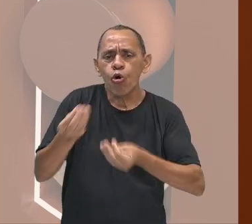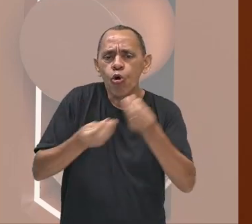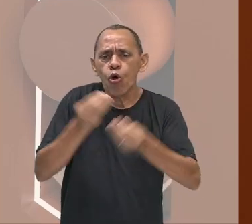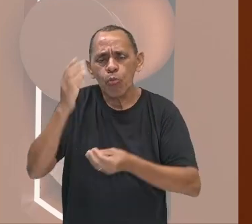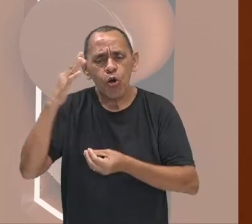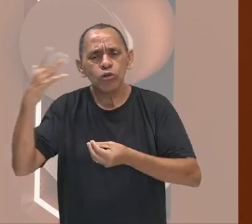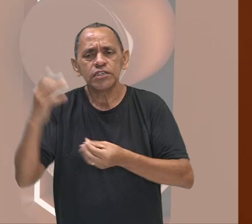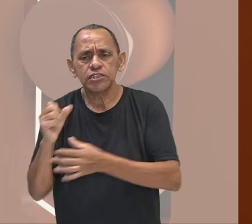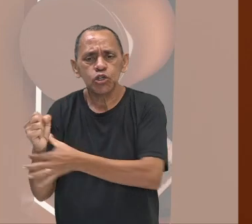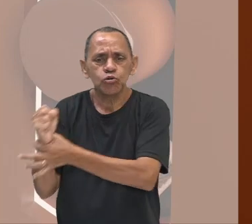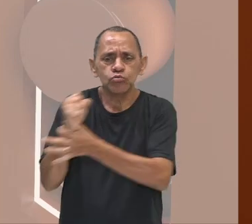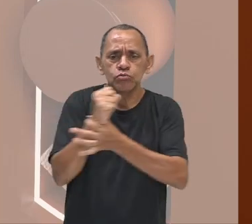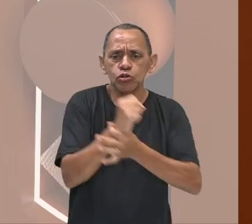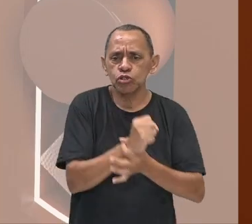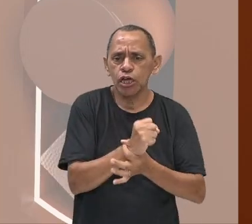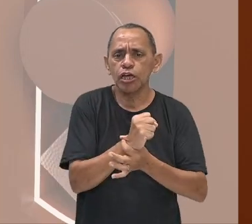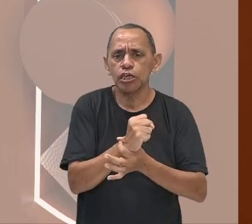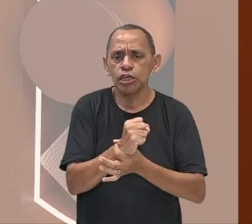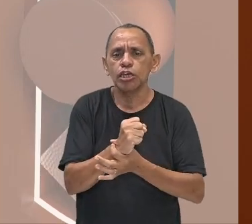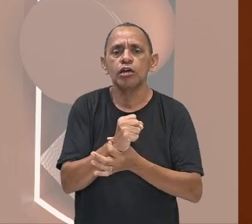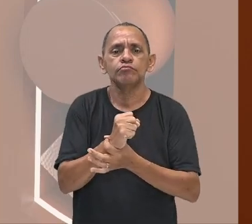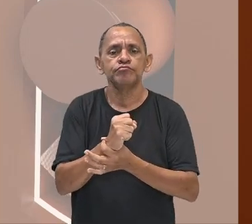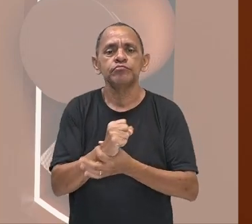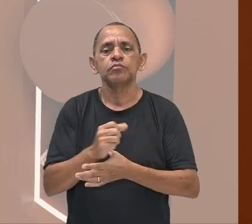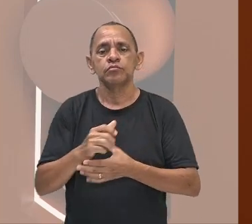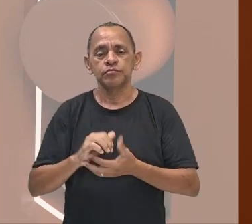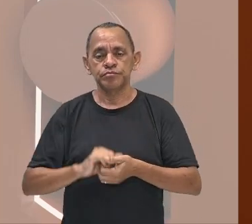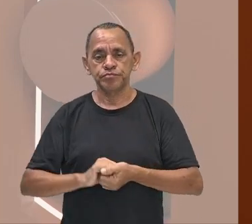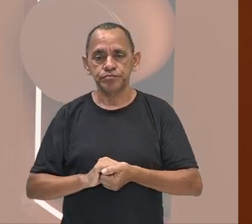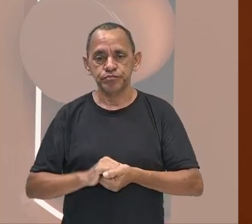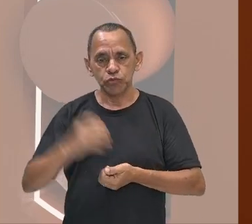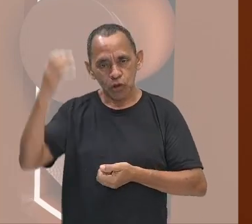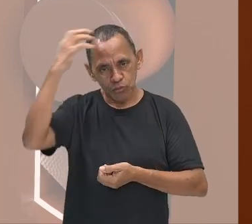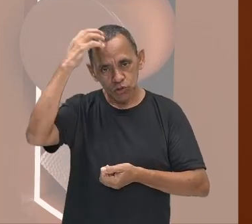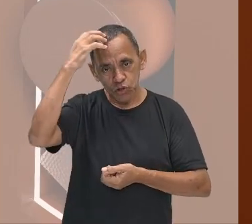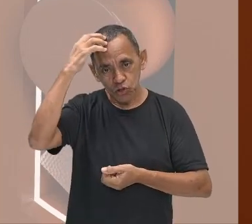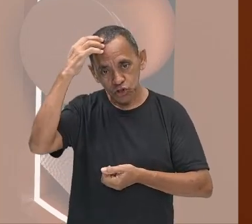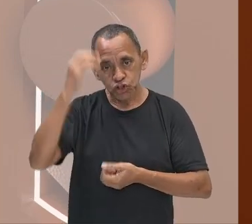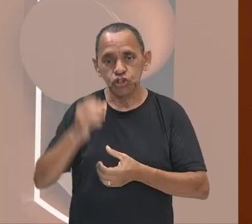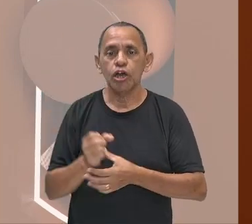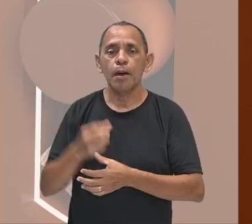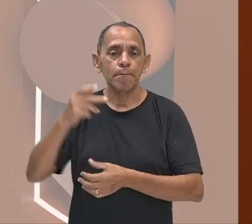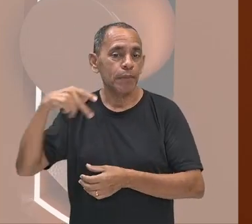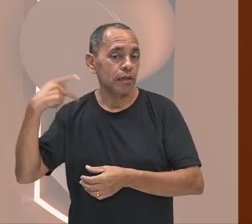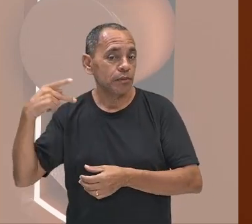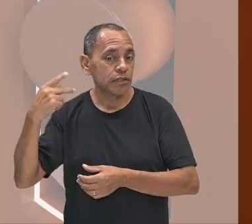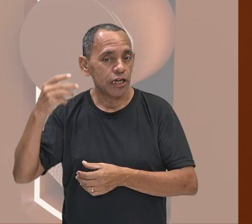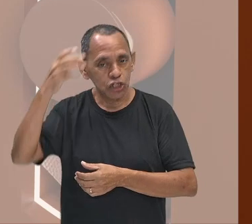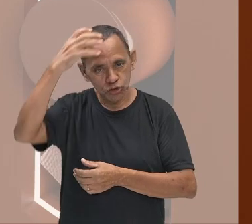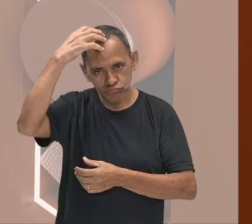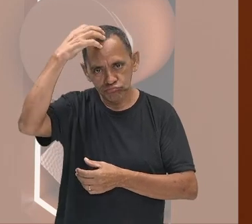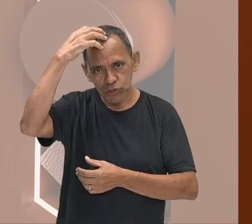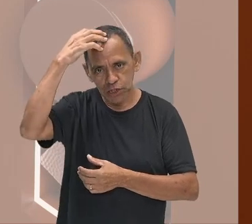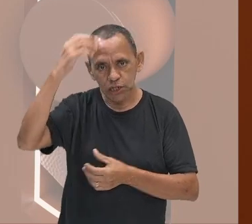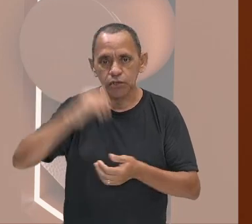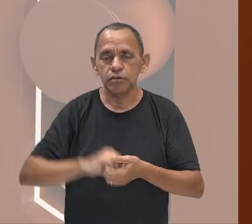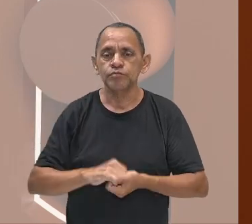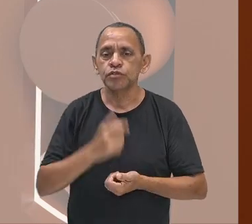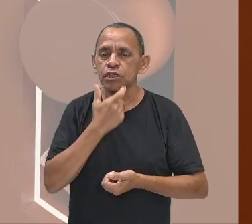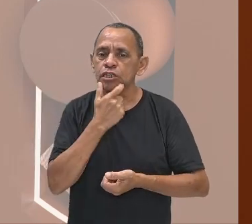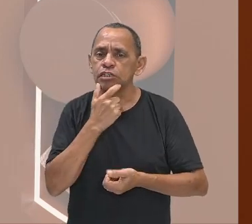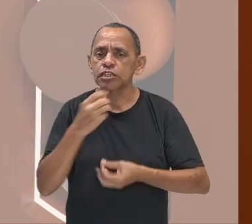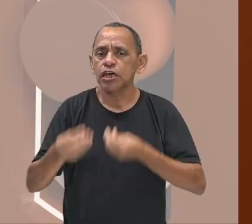e entender também como uma série de fatores contribuiu para que a Inglaterra,